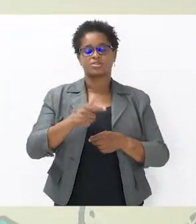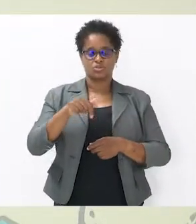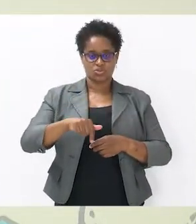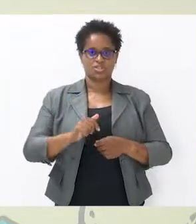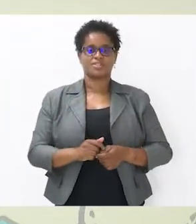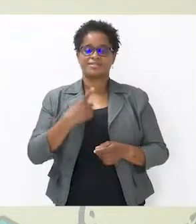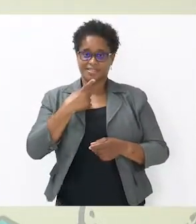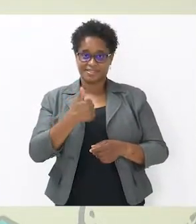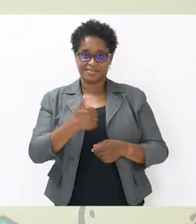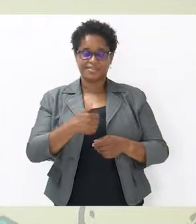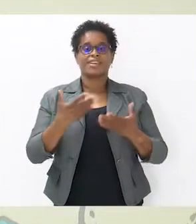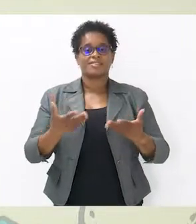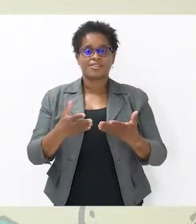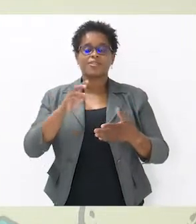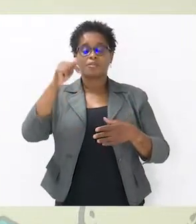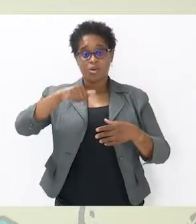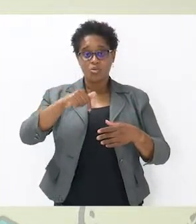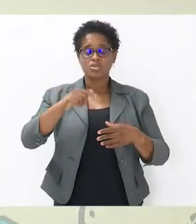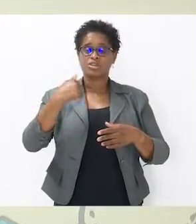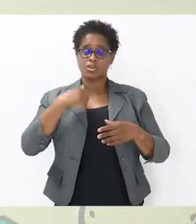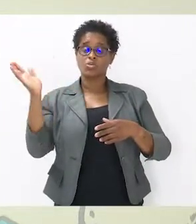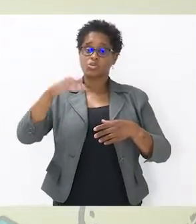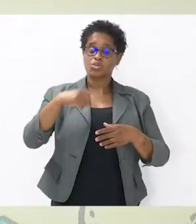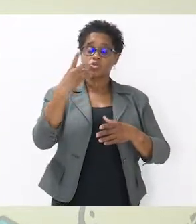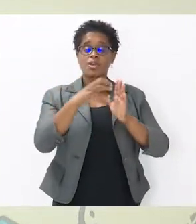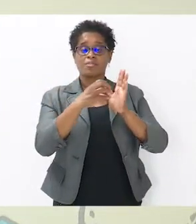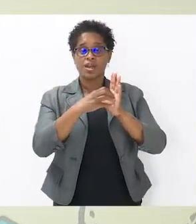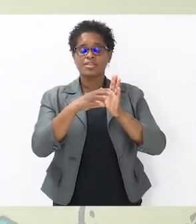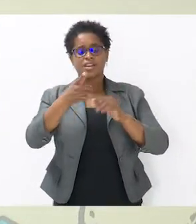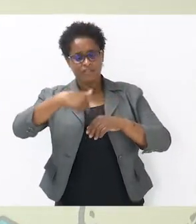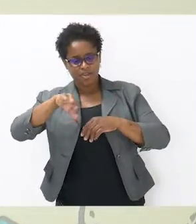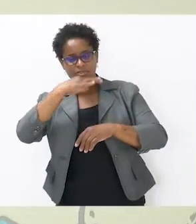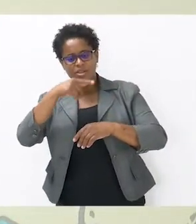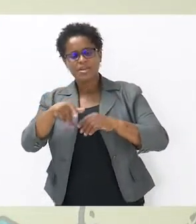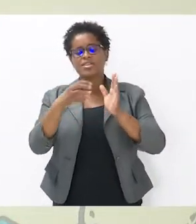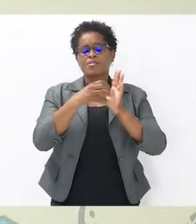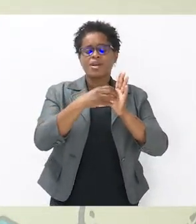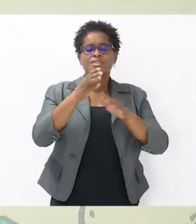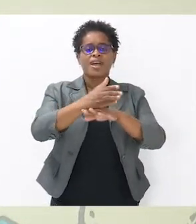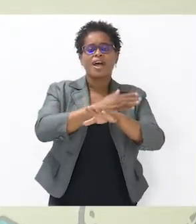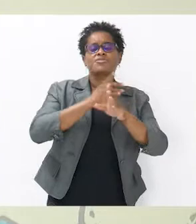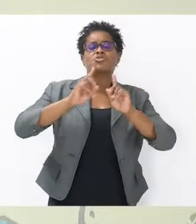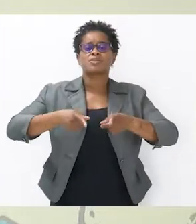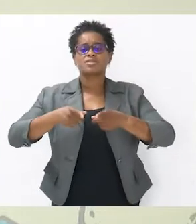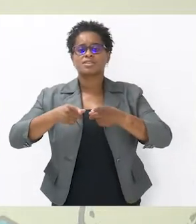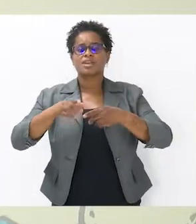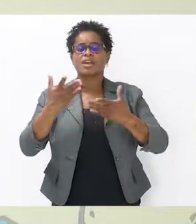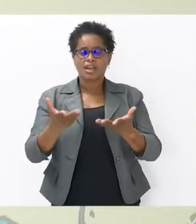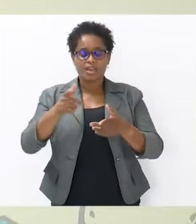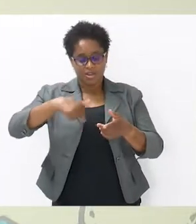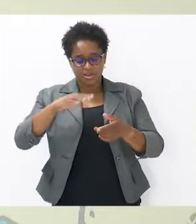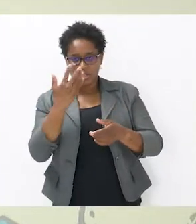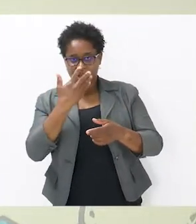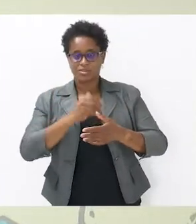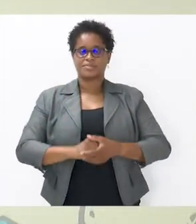aula de hoje, certo? Então, para hoje eu trouxe uma imagem e vamos falar sobre esta imagem antes de começarmos efetivamente a